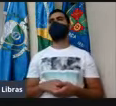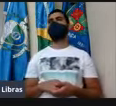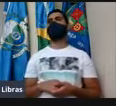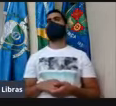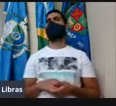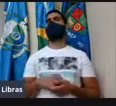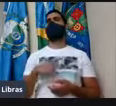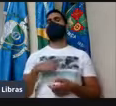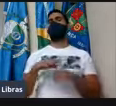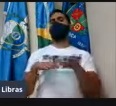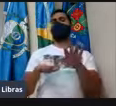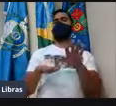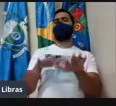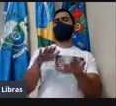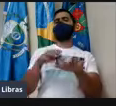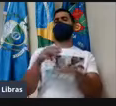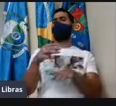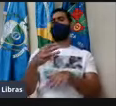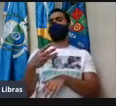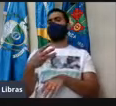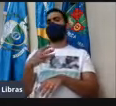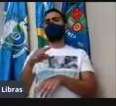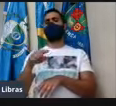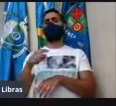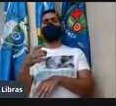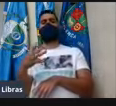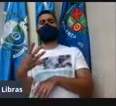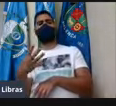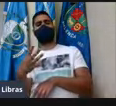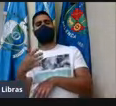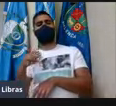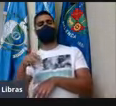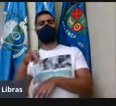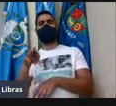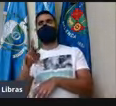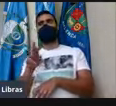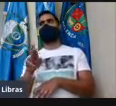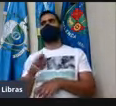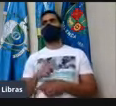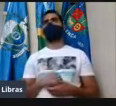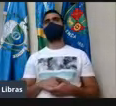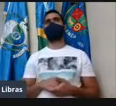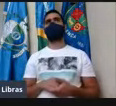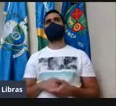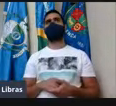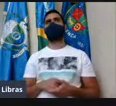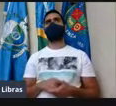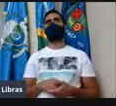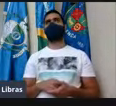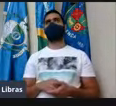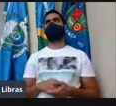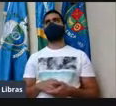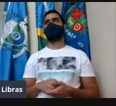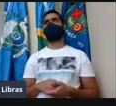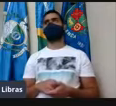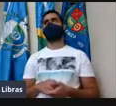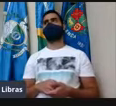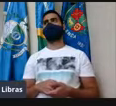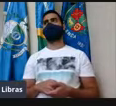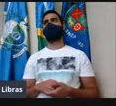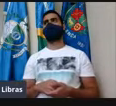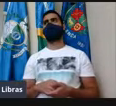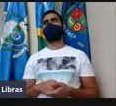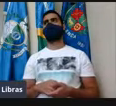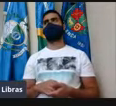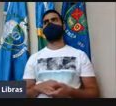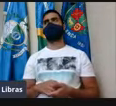Aproximadamente aí uns 3, 3,5 a 4 milhões de receita de investimento. Tá? Então, está